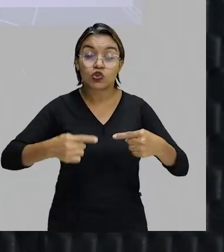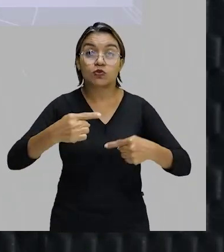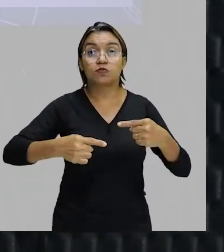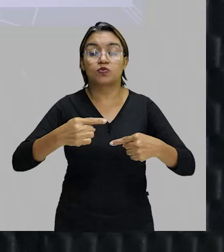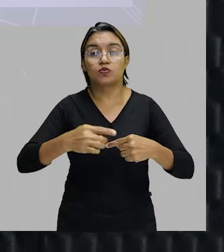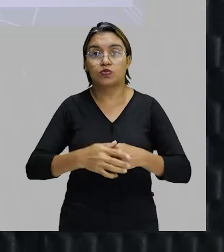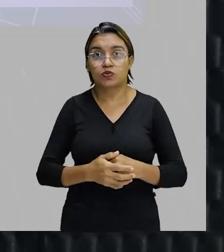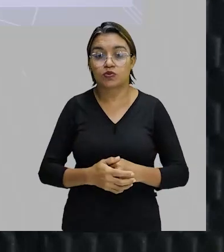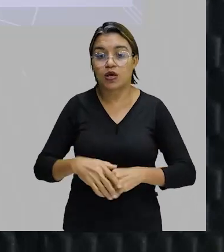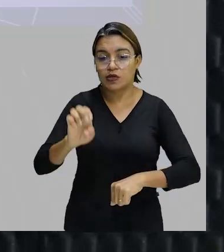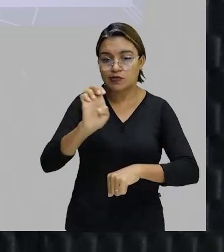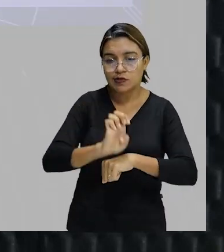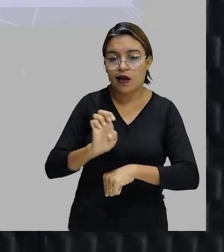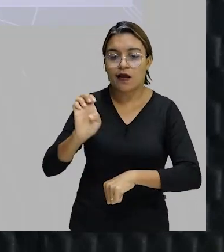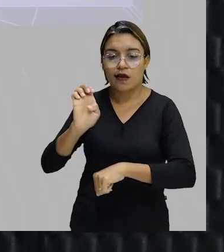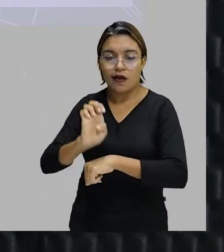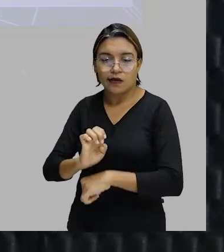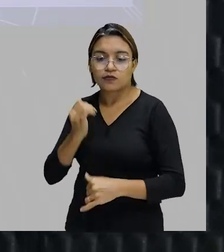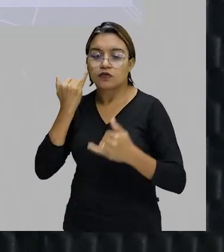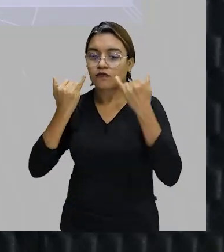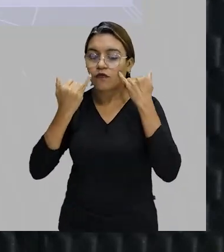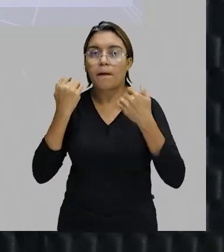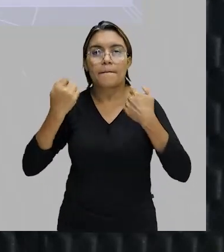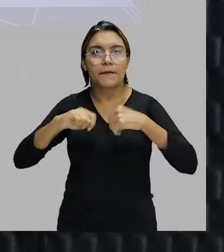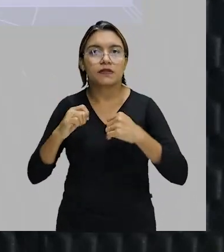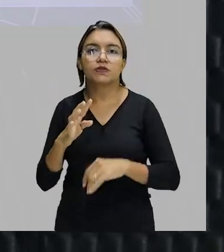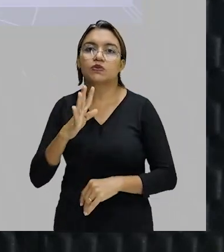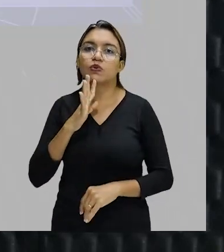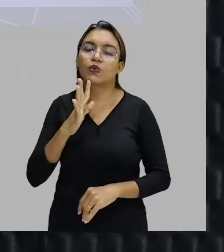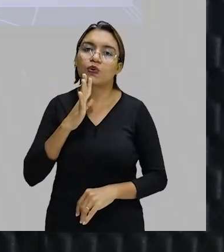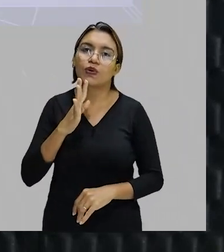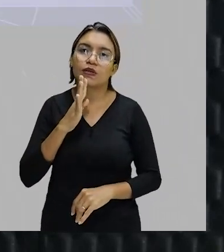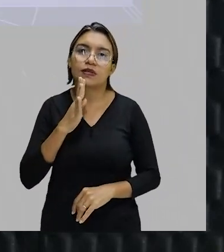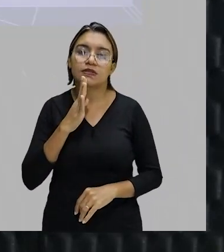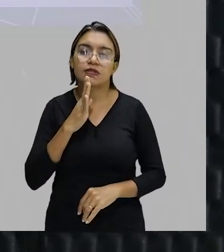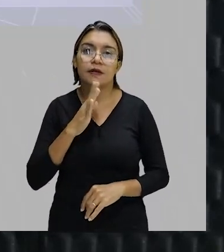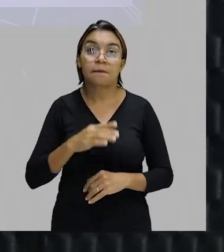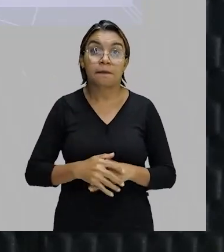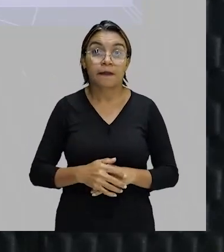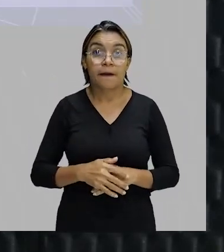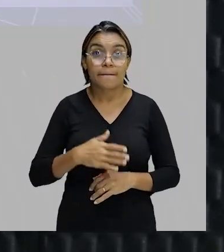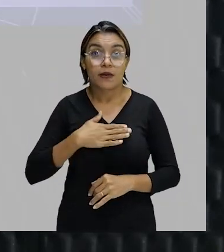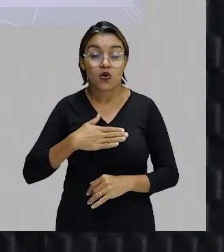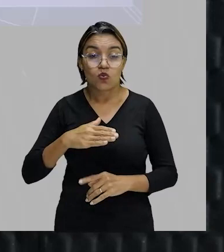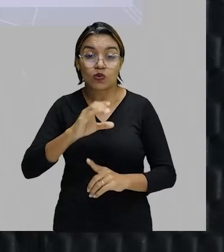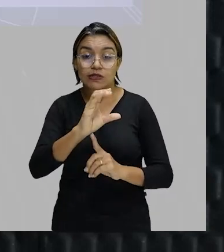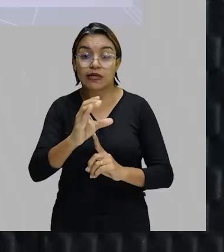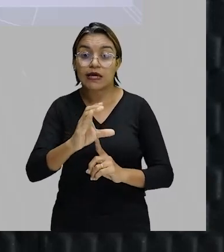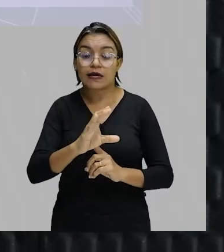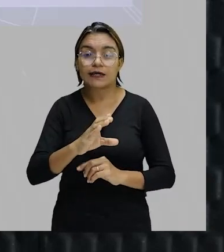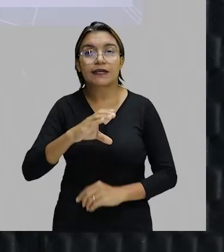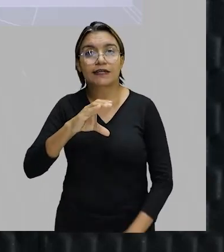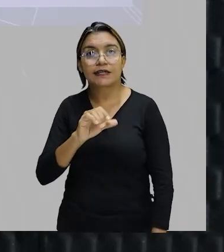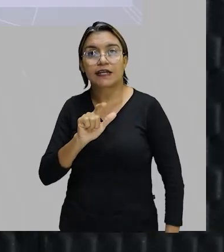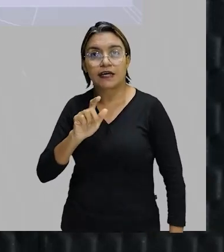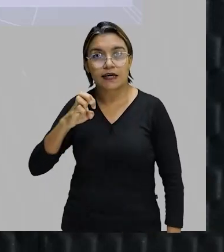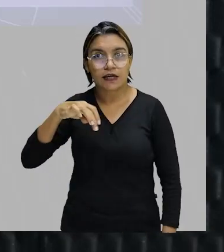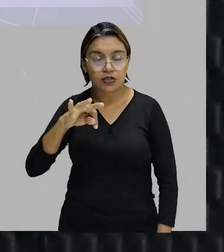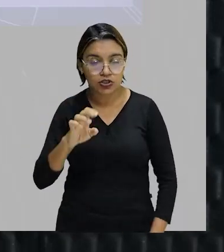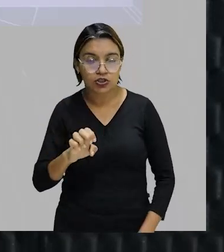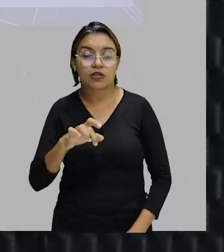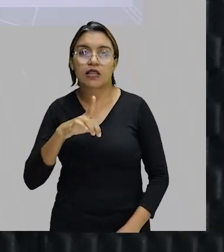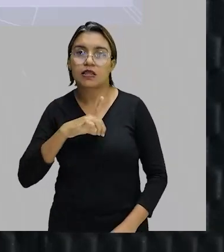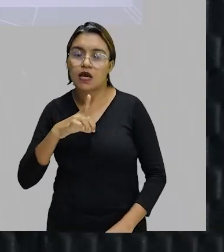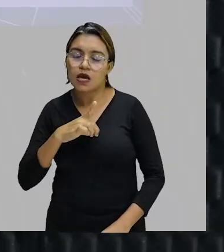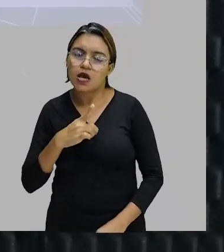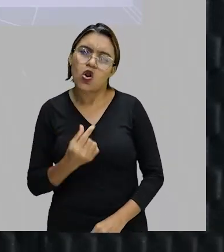dos dados informacionais, ou seja, eu preciso conhecer o meu cliente para, a partir daí, eu conseguir buscar perspectivas de lucro.